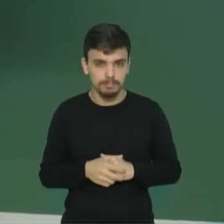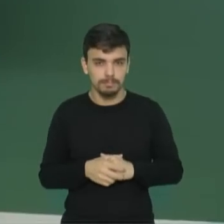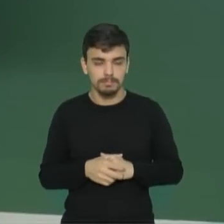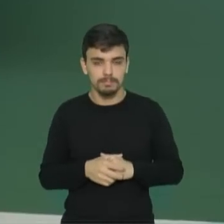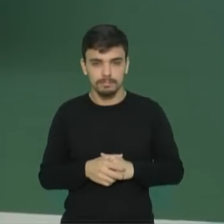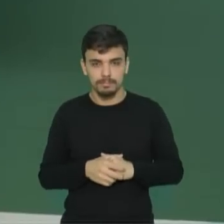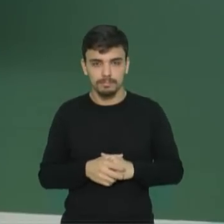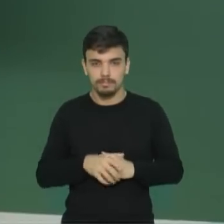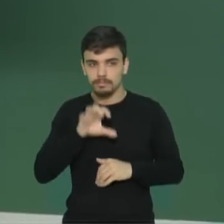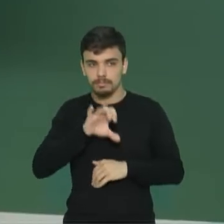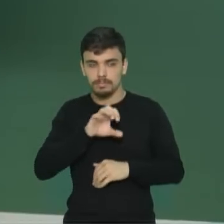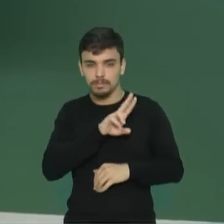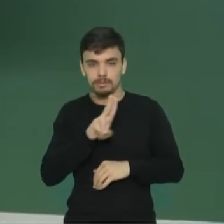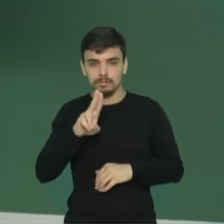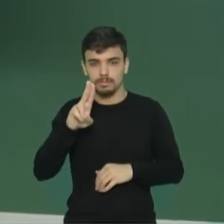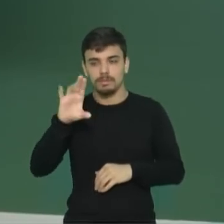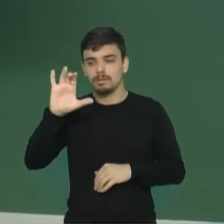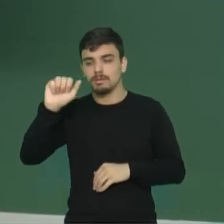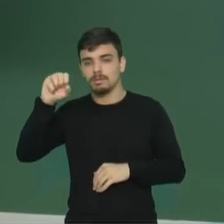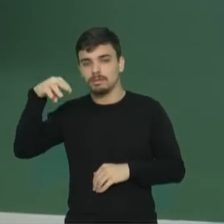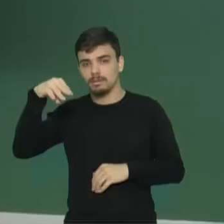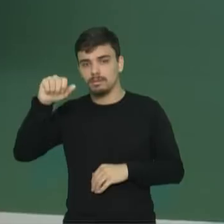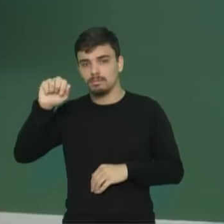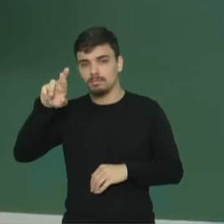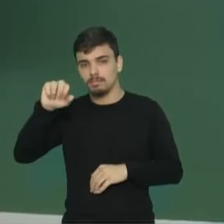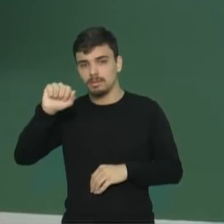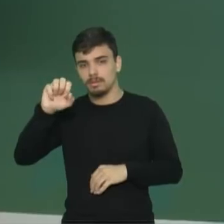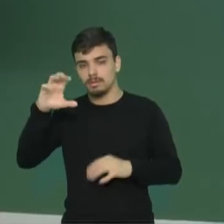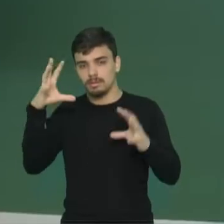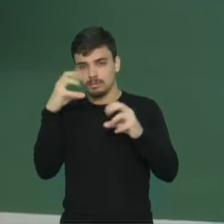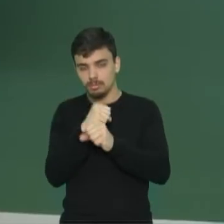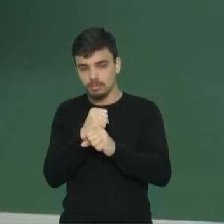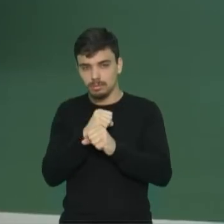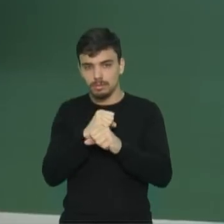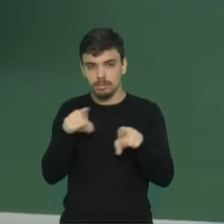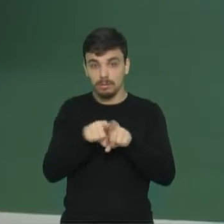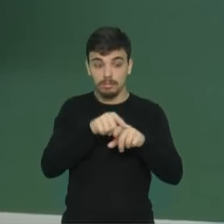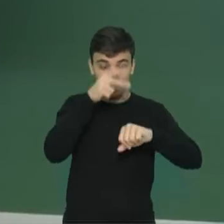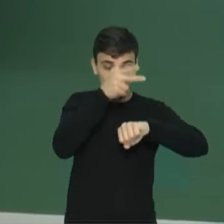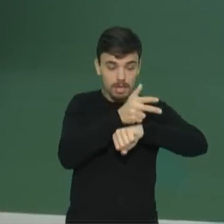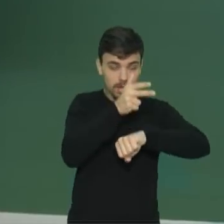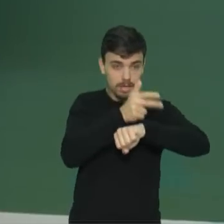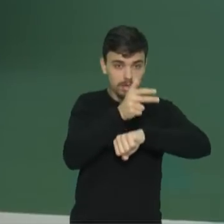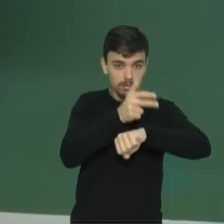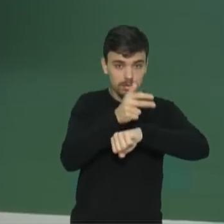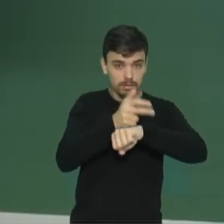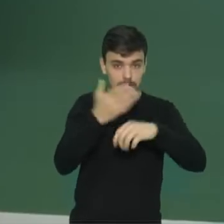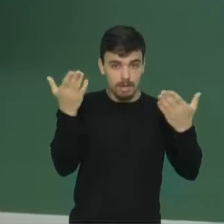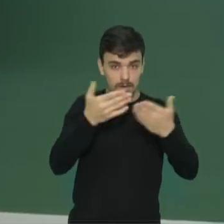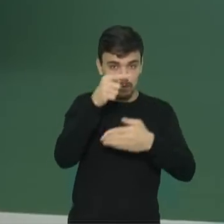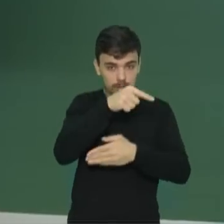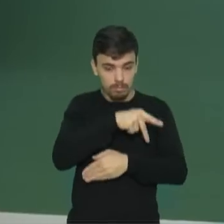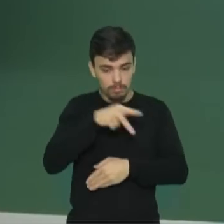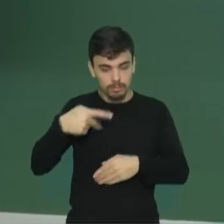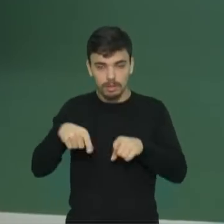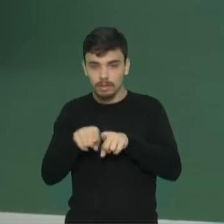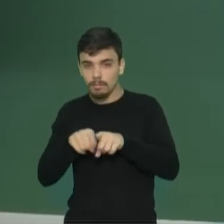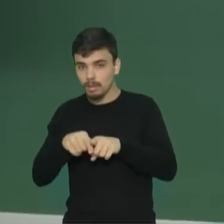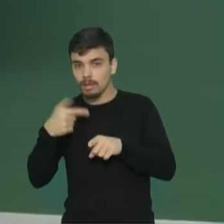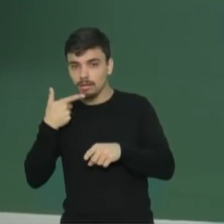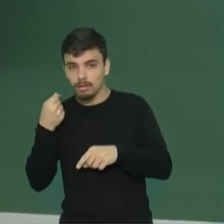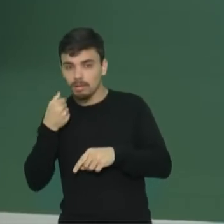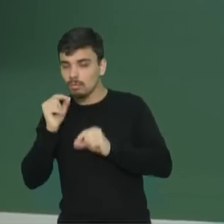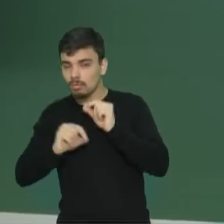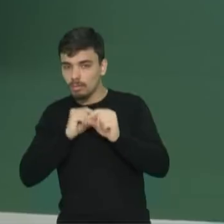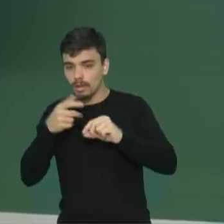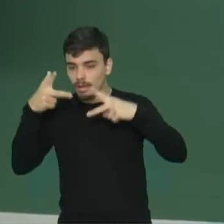Esse equipamento chama-se câmara escura. As câmeras que estão me gravando agora nesse momento e gravando o Cadu fazem o mesmo fenômeno.